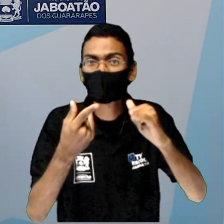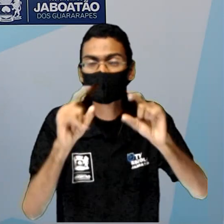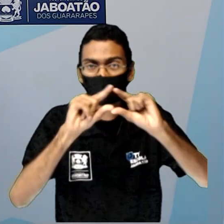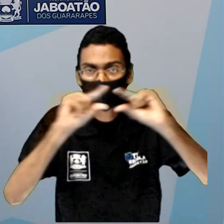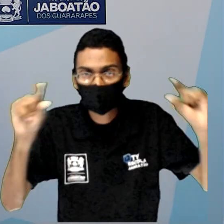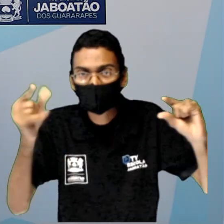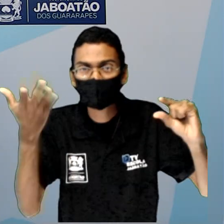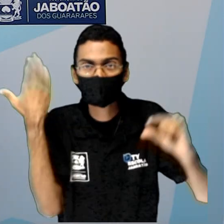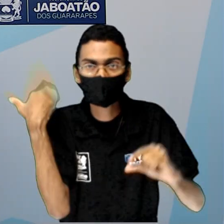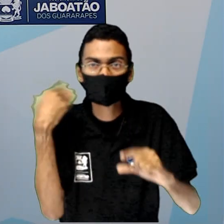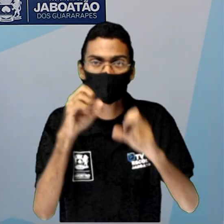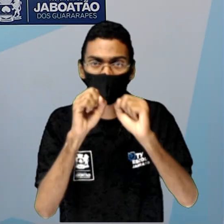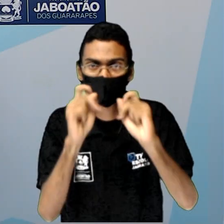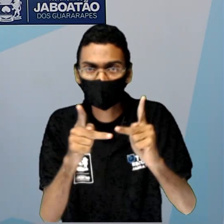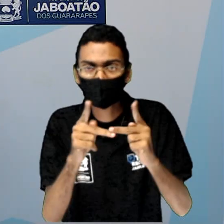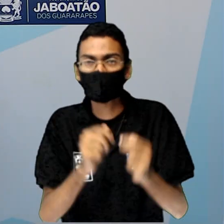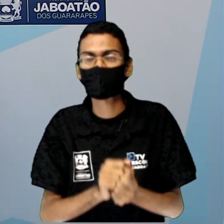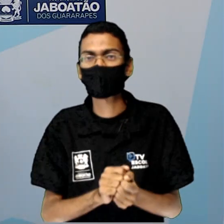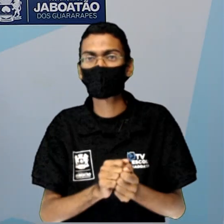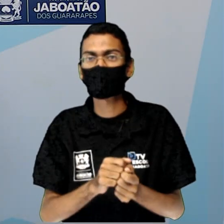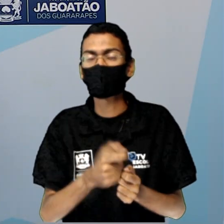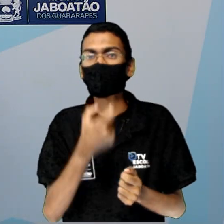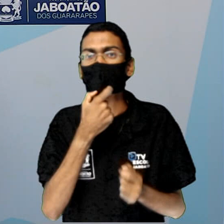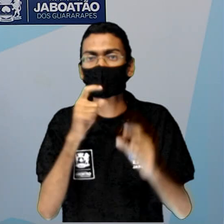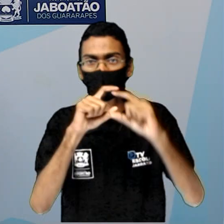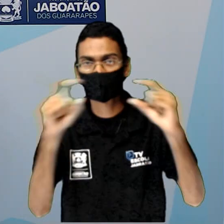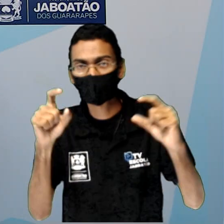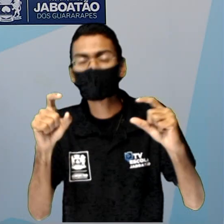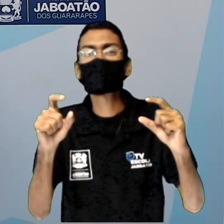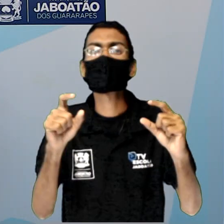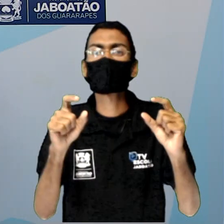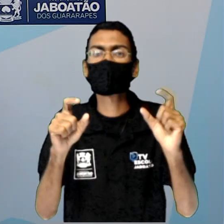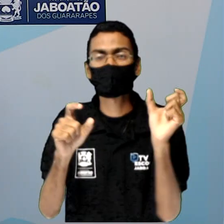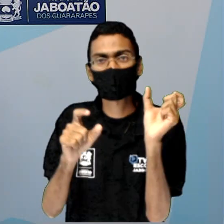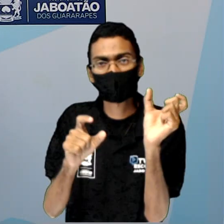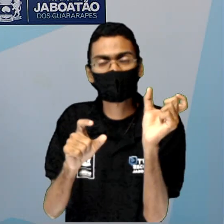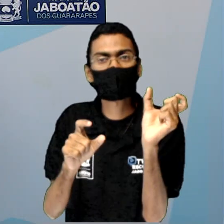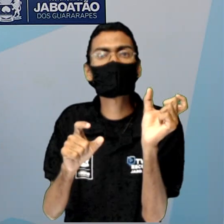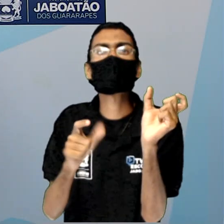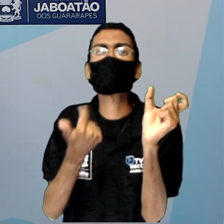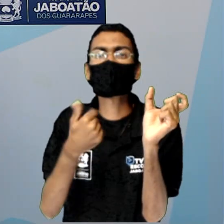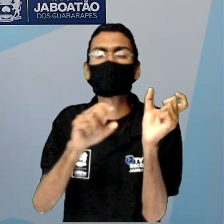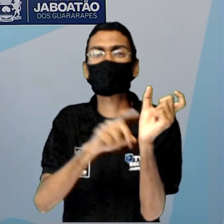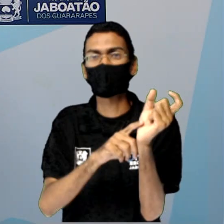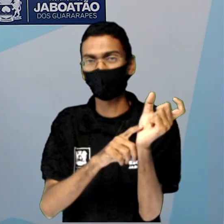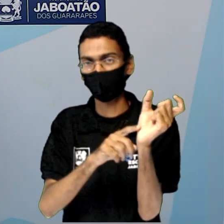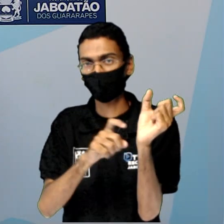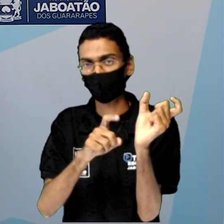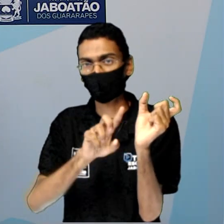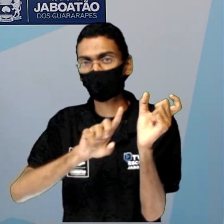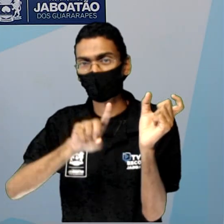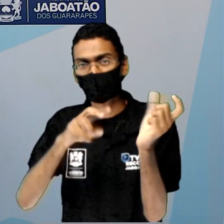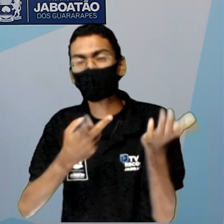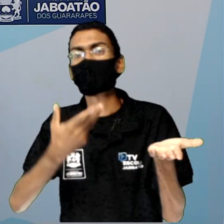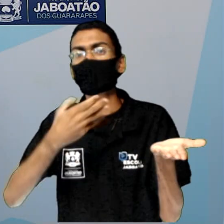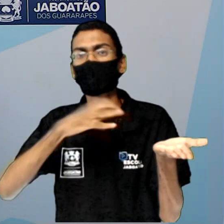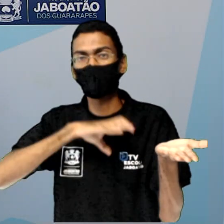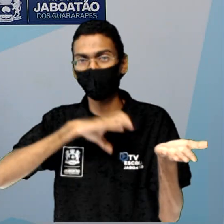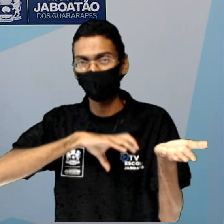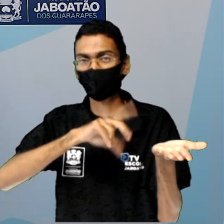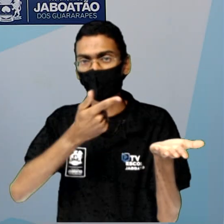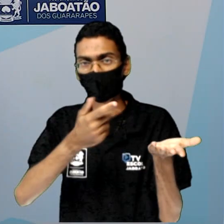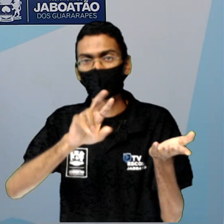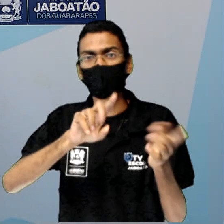passado. Certo? Então, did not é não. Não tem outra tradução. Did not significa